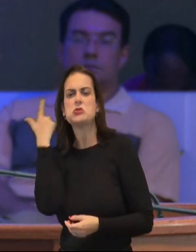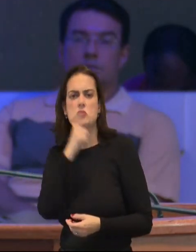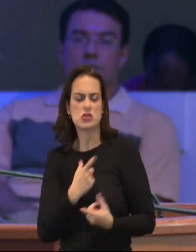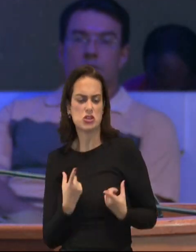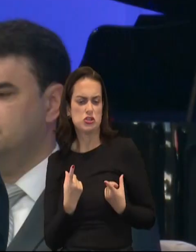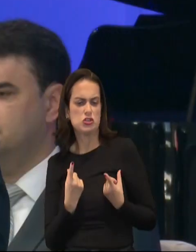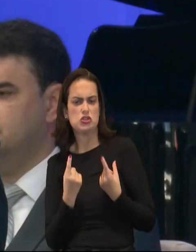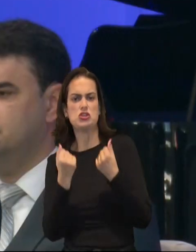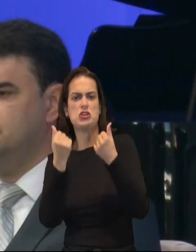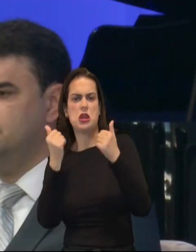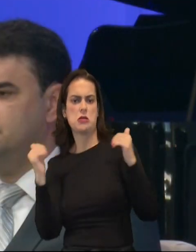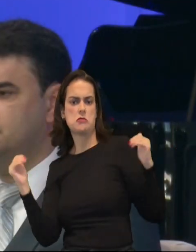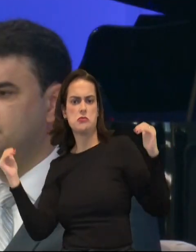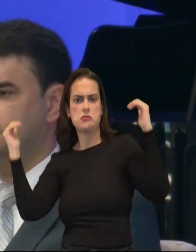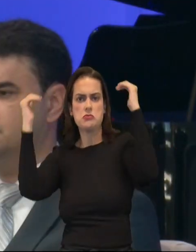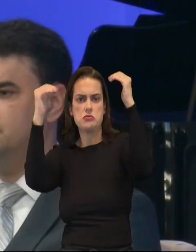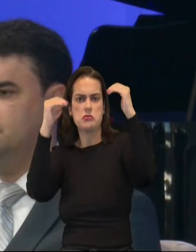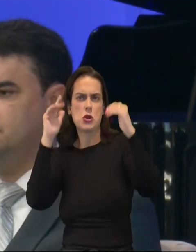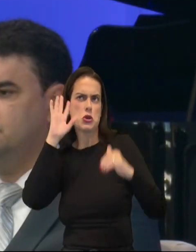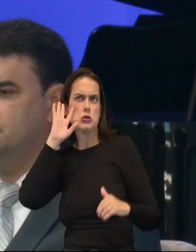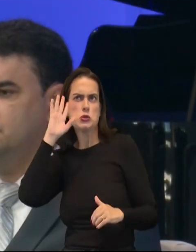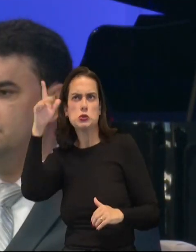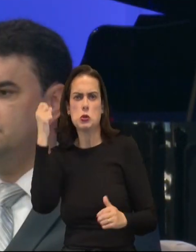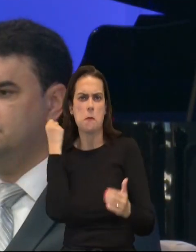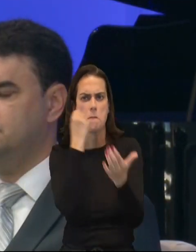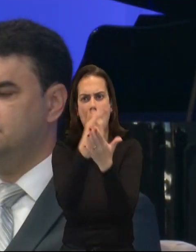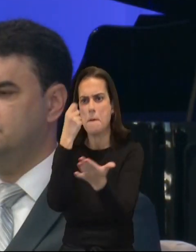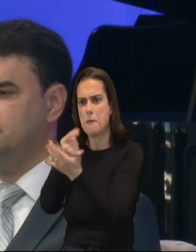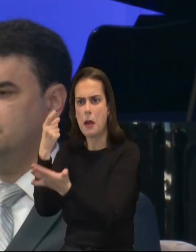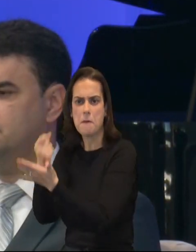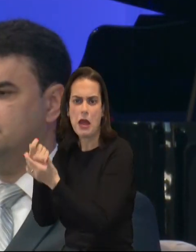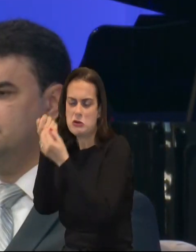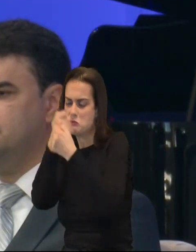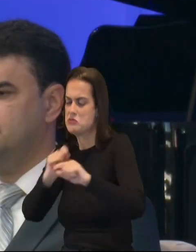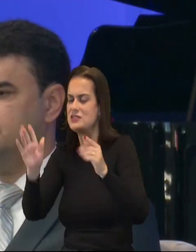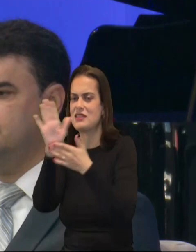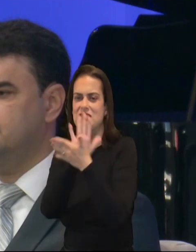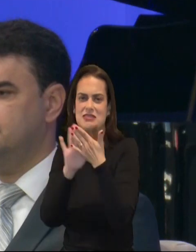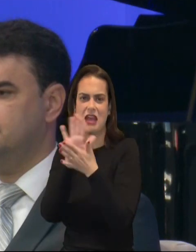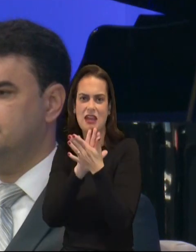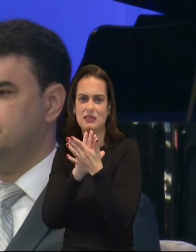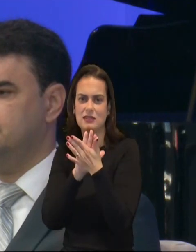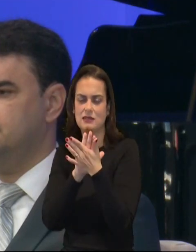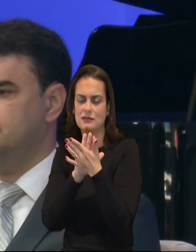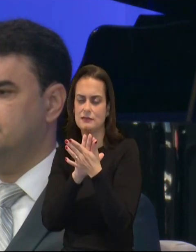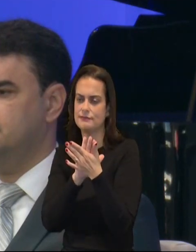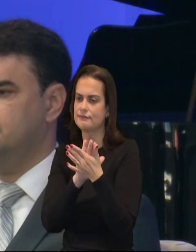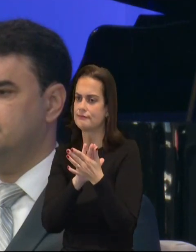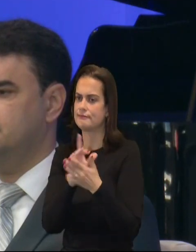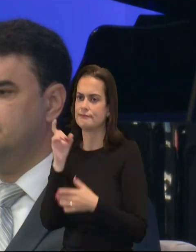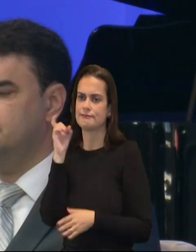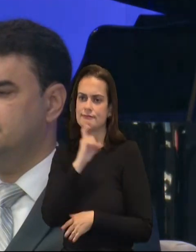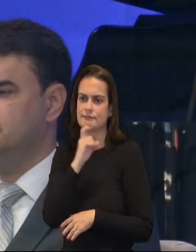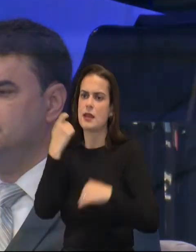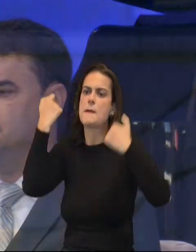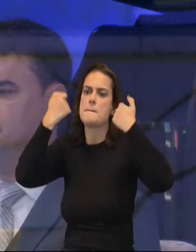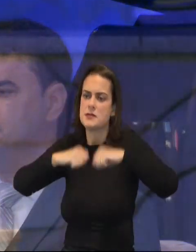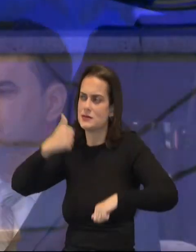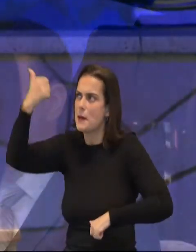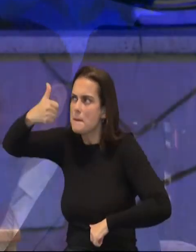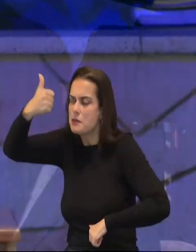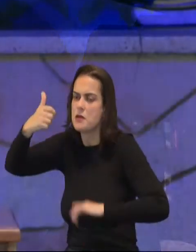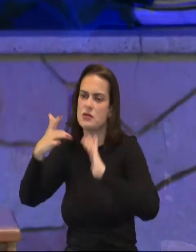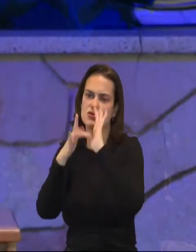dinheiro necessário para realizar os seus sonhos, talvez não vão precisar de nada, nem mesmo de Jesus. Eu vi uma frase uma vez que me disseram que